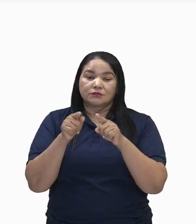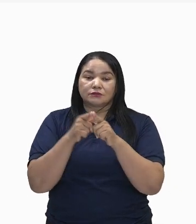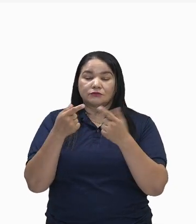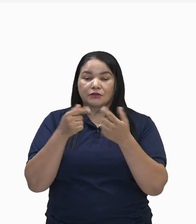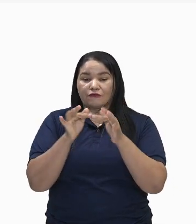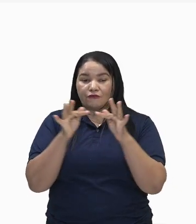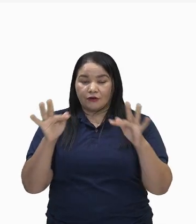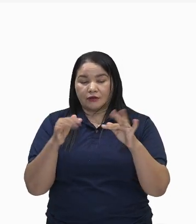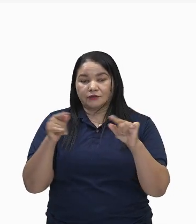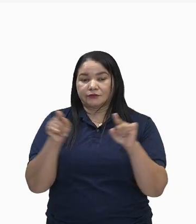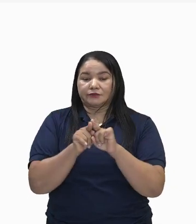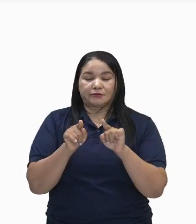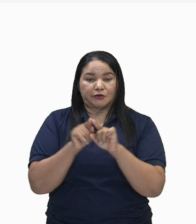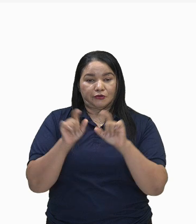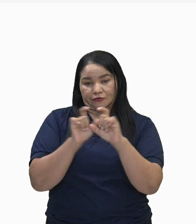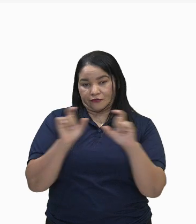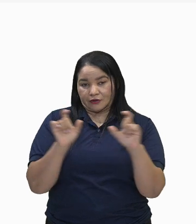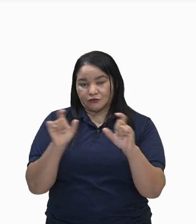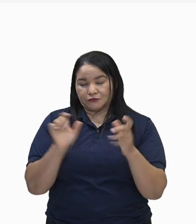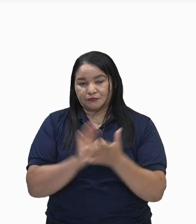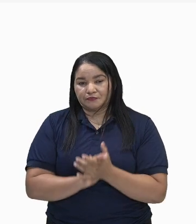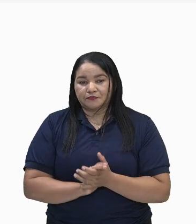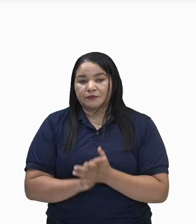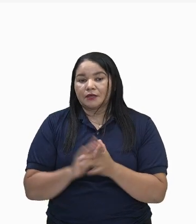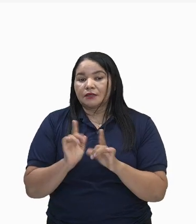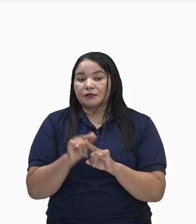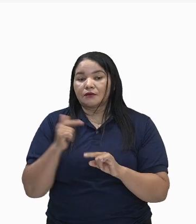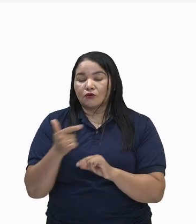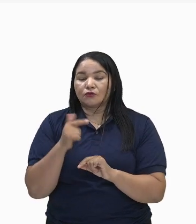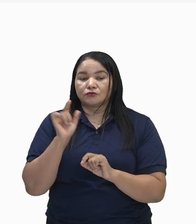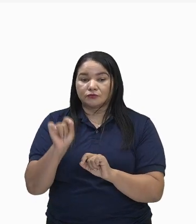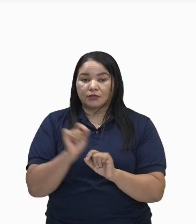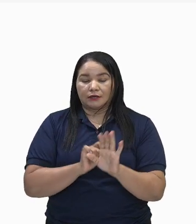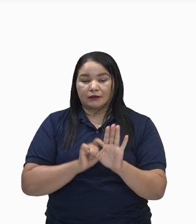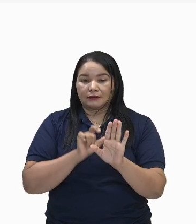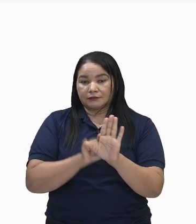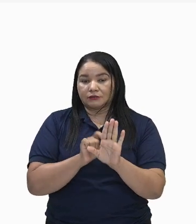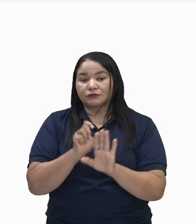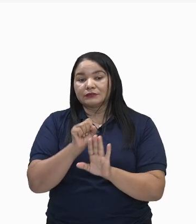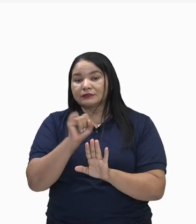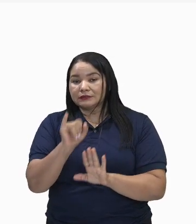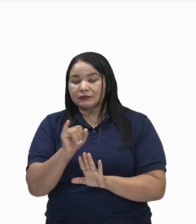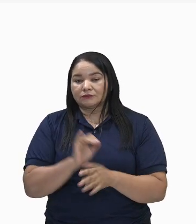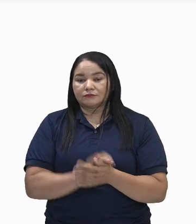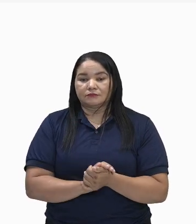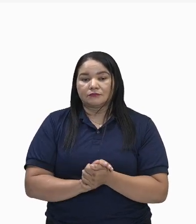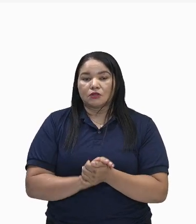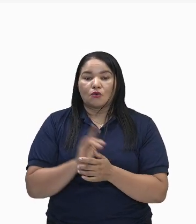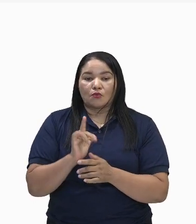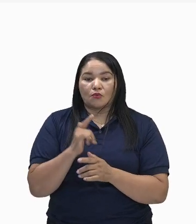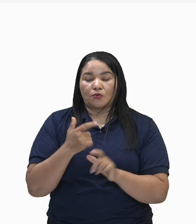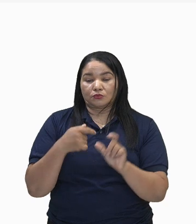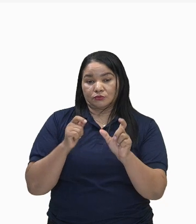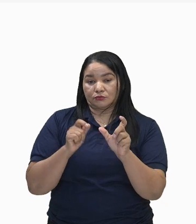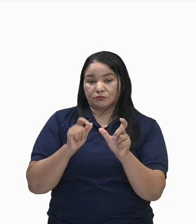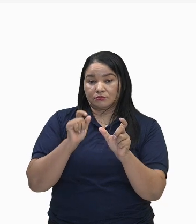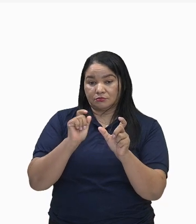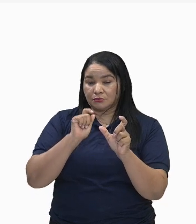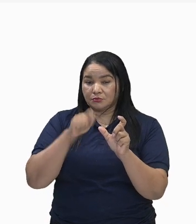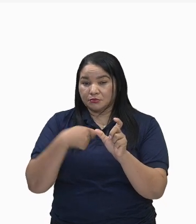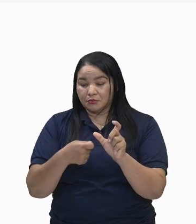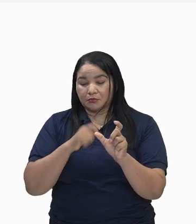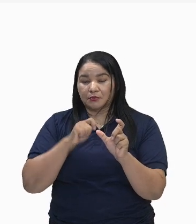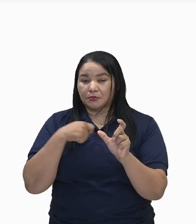E continuando, nós temos o assíndeto. Se polissíndeto são